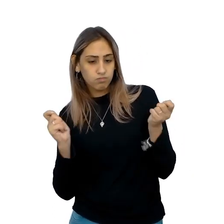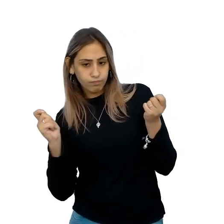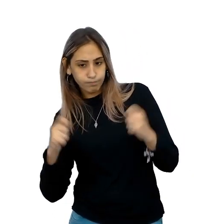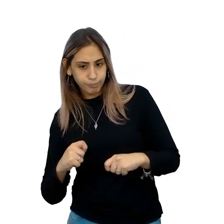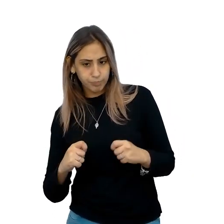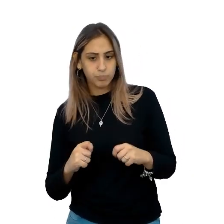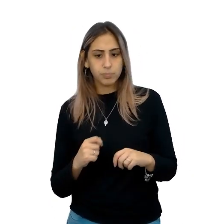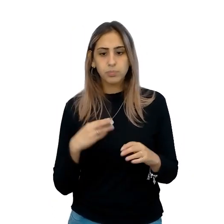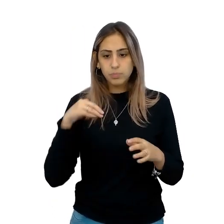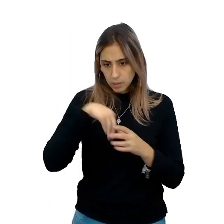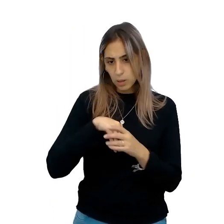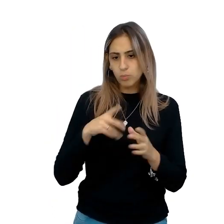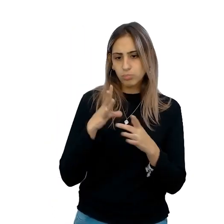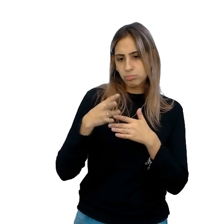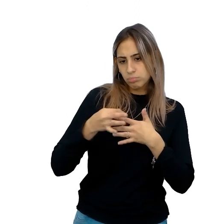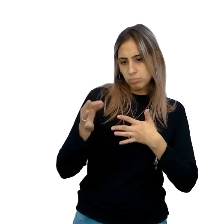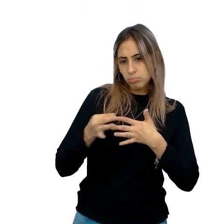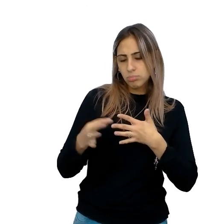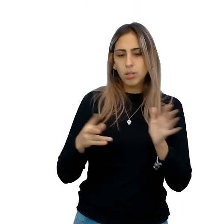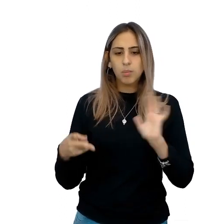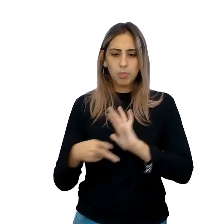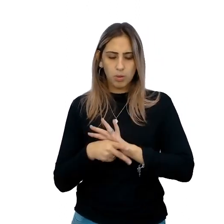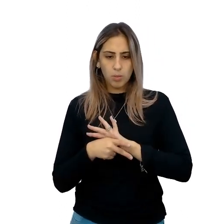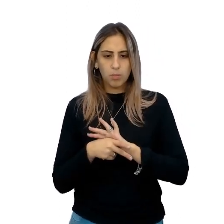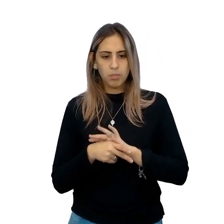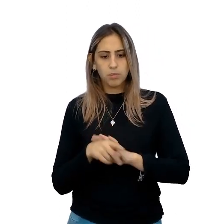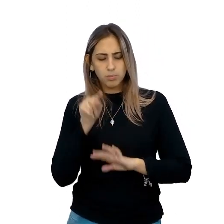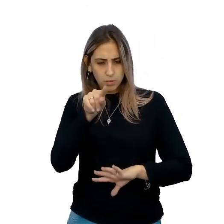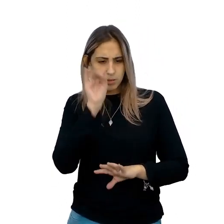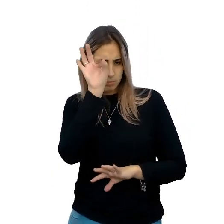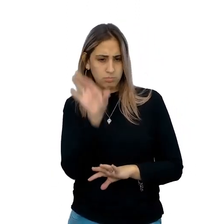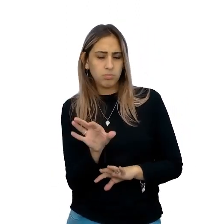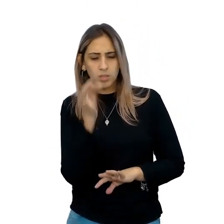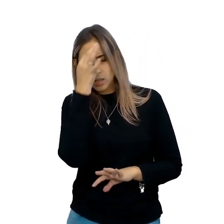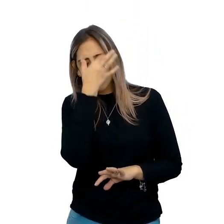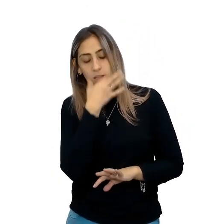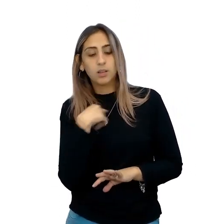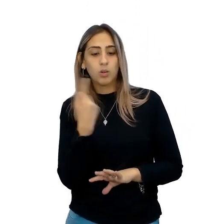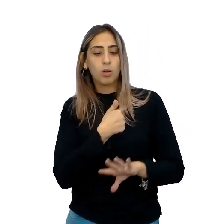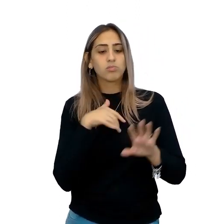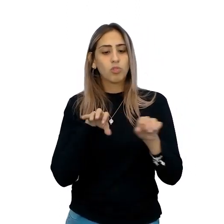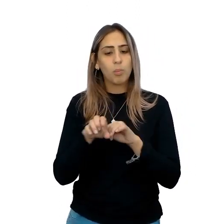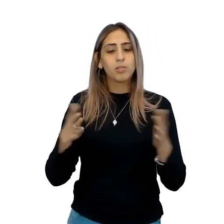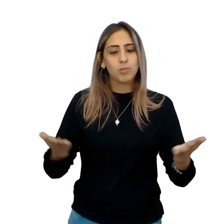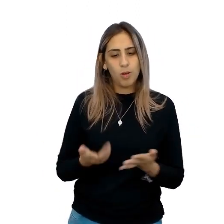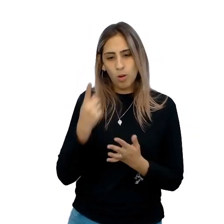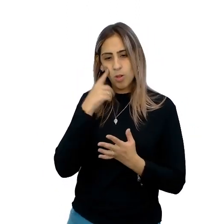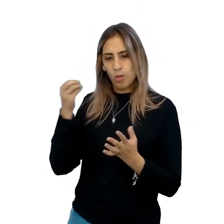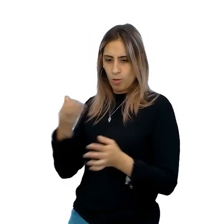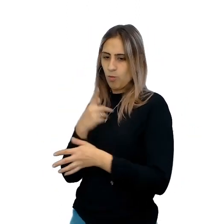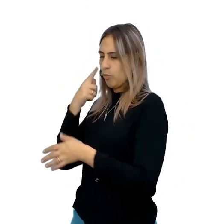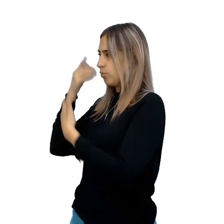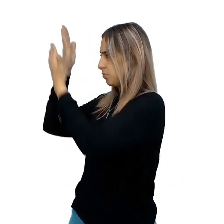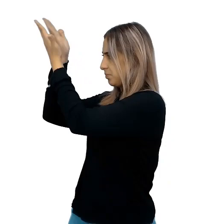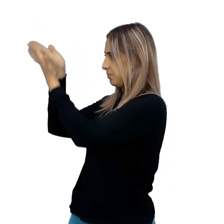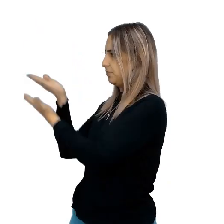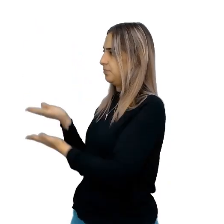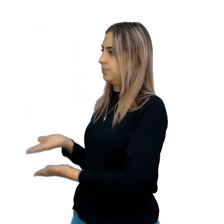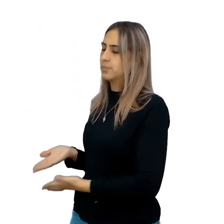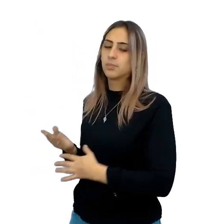possibilidades interdisciplinares, tá bem? Então, essa é a carinha das nossas formações, né, ao longo desse nosso